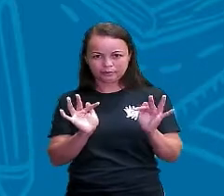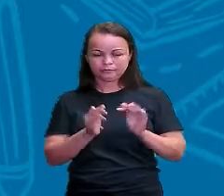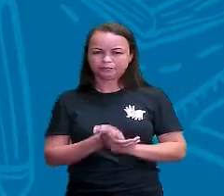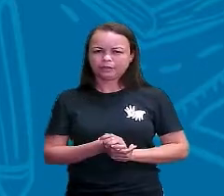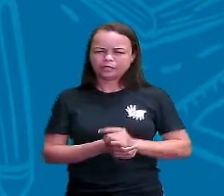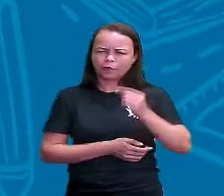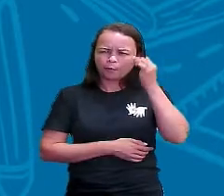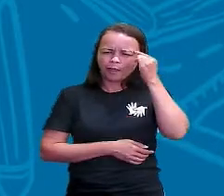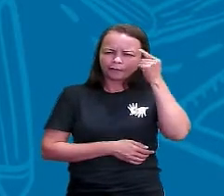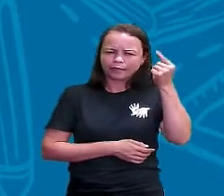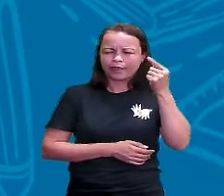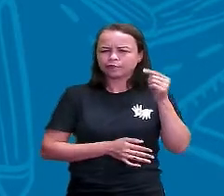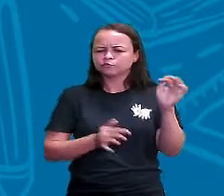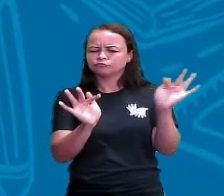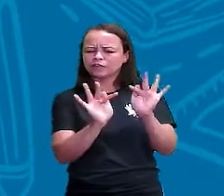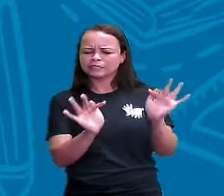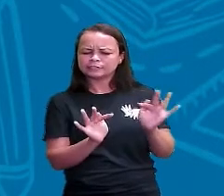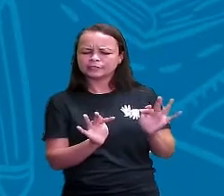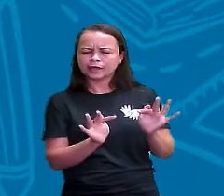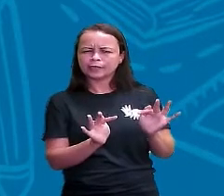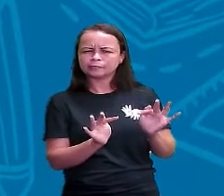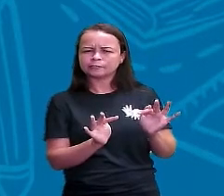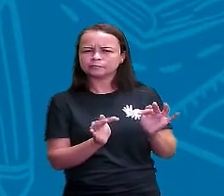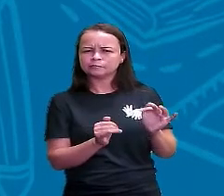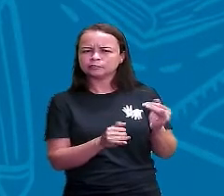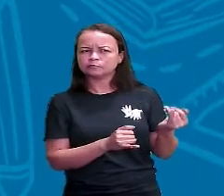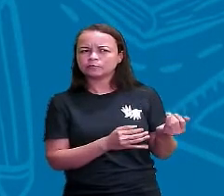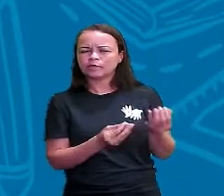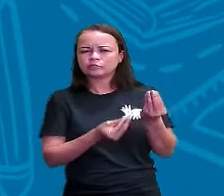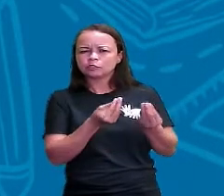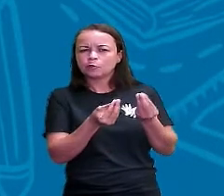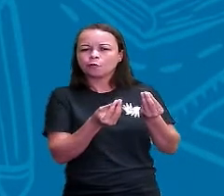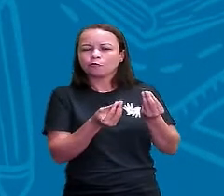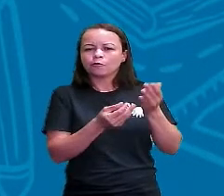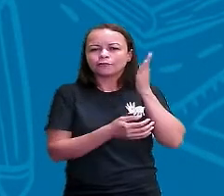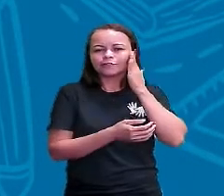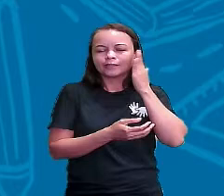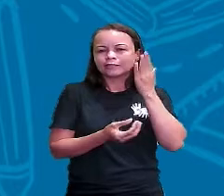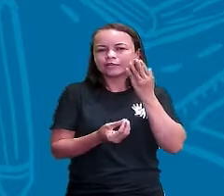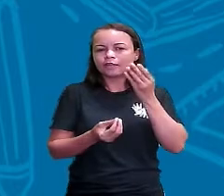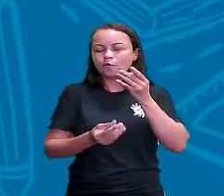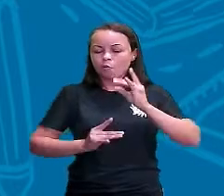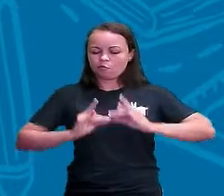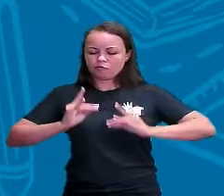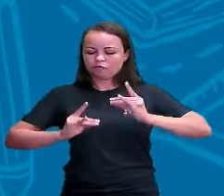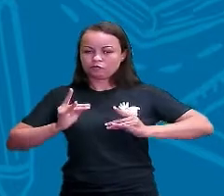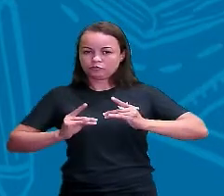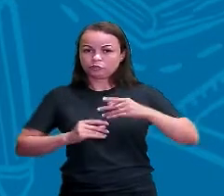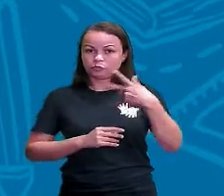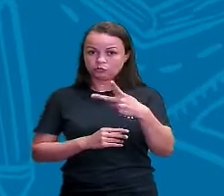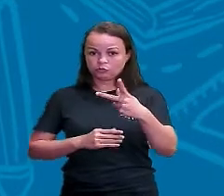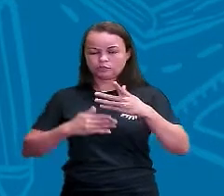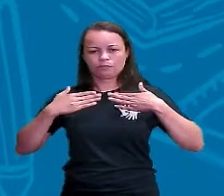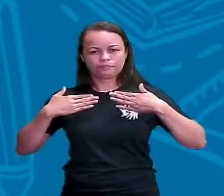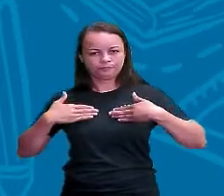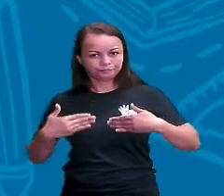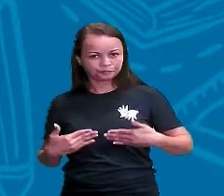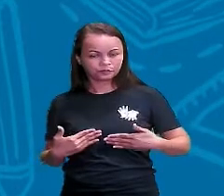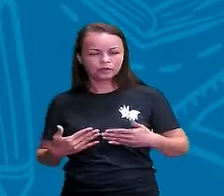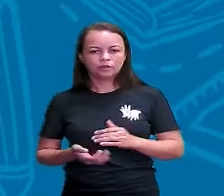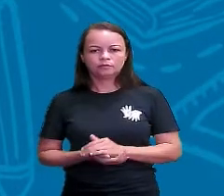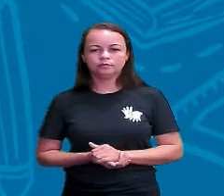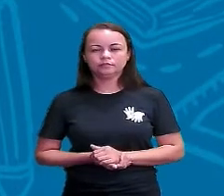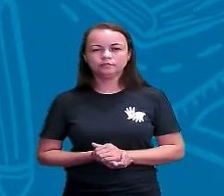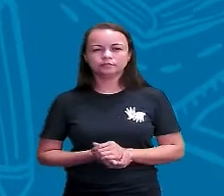é muito mais complexo do que a ideia de você entender como funcionam hormônios no teu corpo, como os hormônios funcionam no teu corpo. Então,